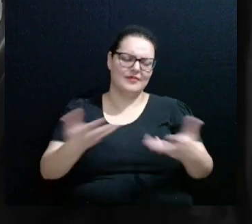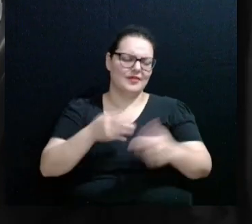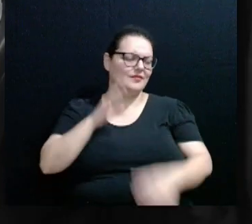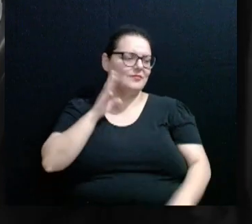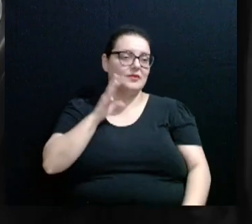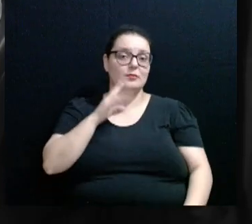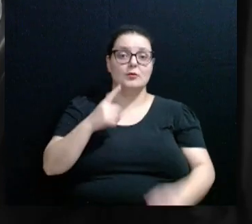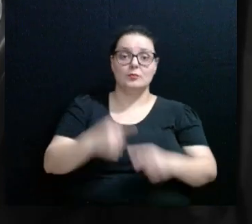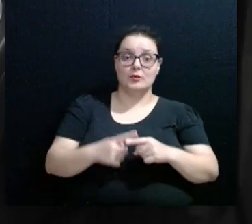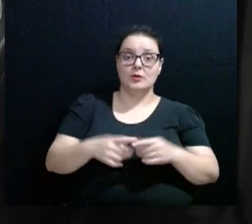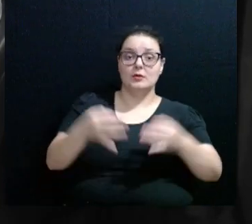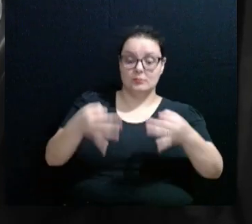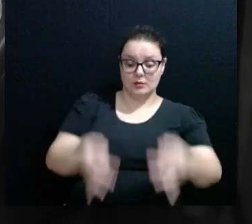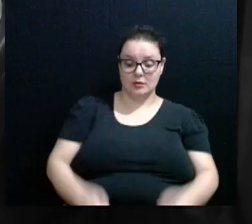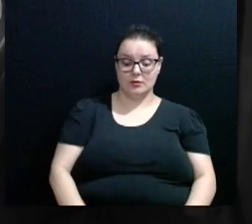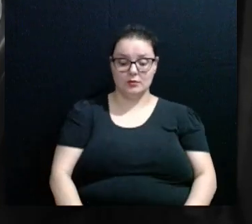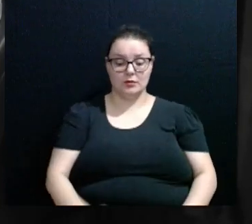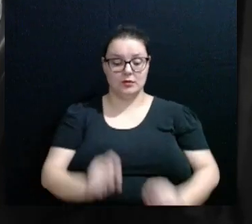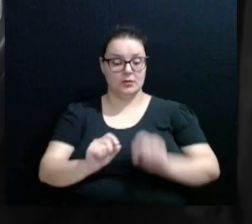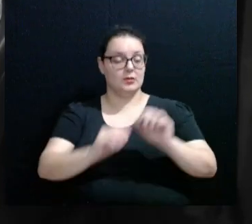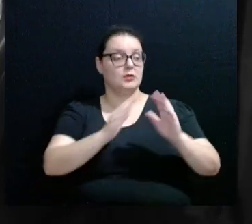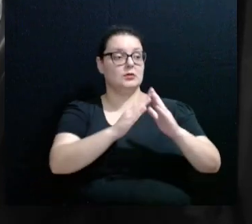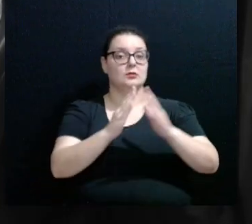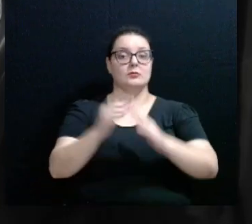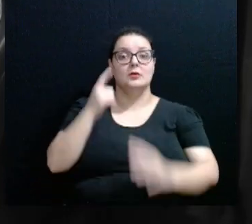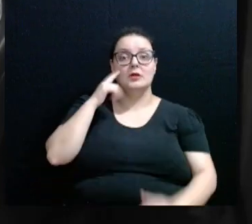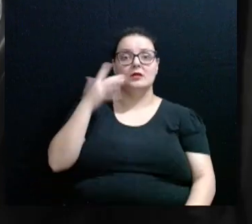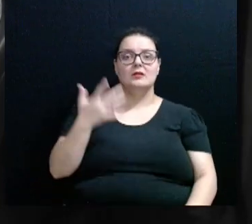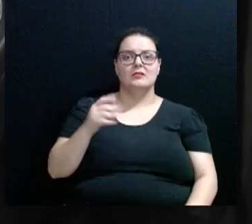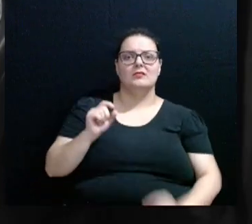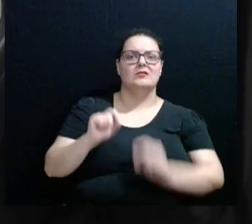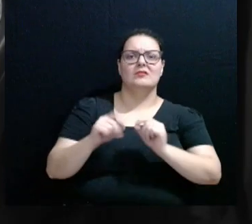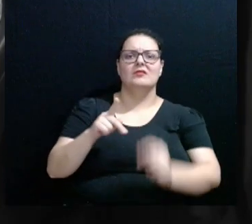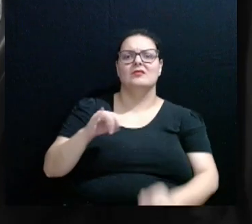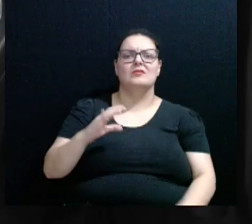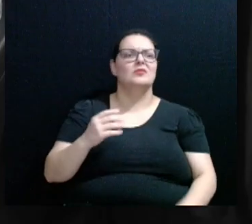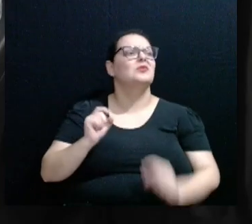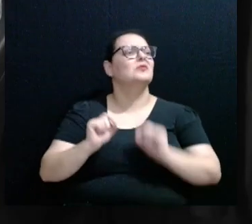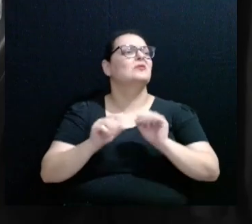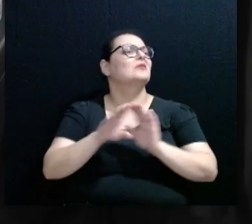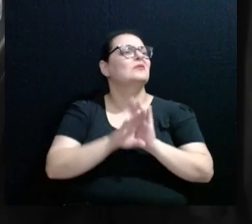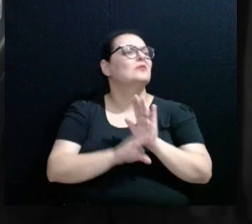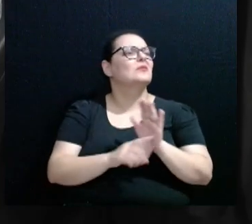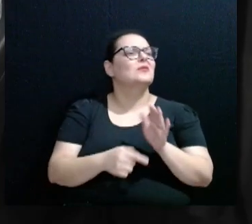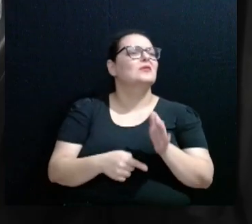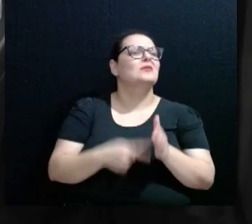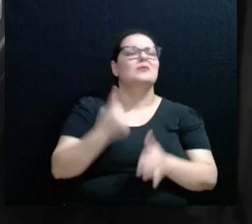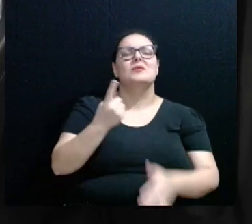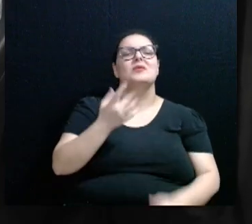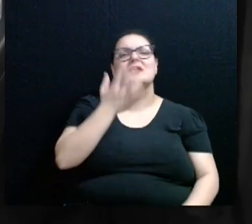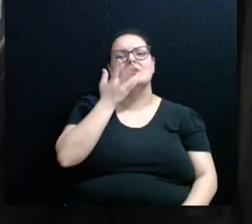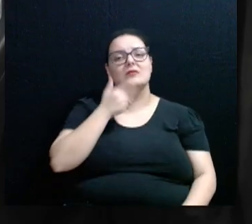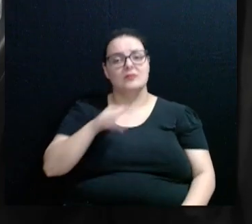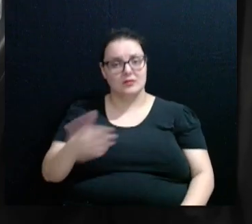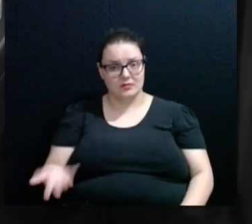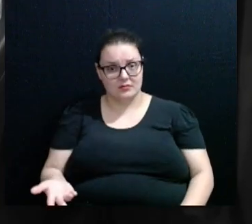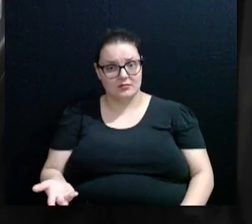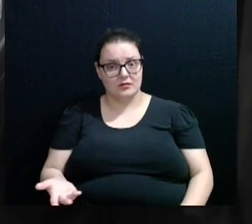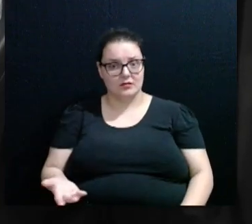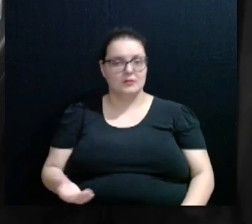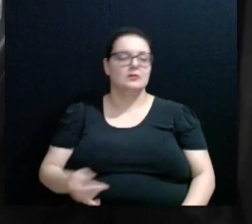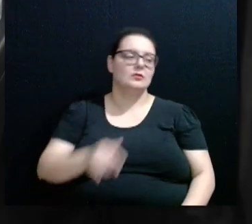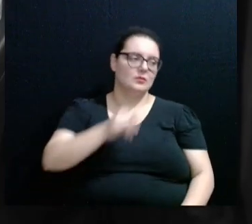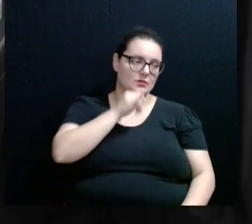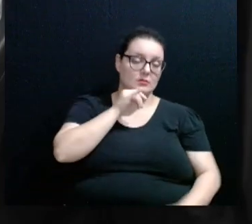porque justamente quem está em casa muitas vezes pensa, o que é PIC? O que é esse programa da primeira infância? Então você, com esses exemplos, deixou bem claro